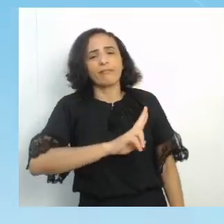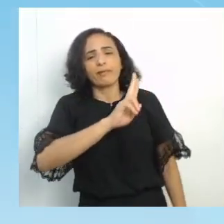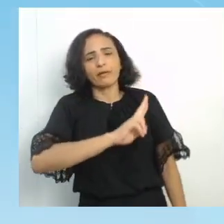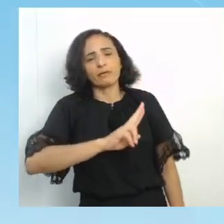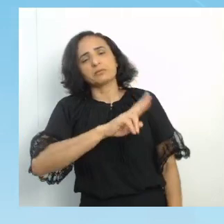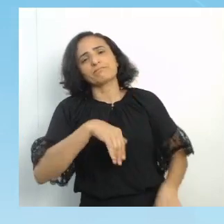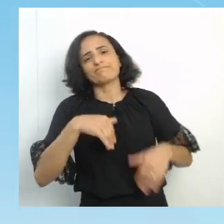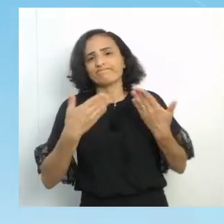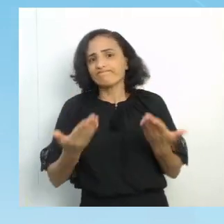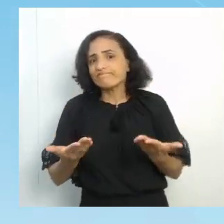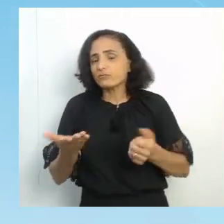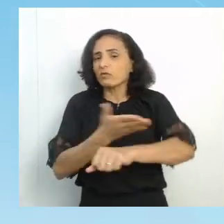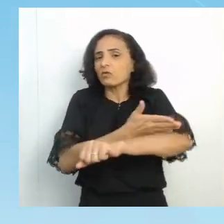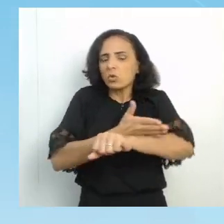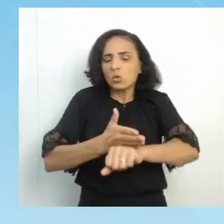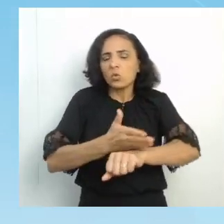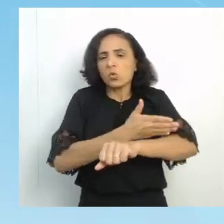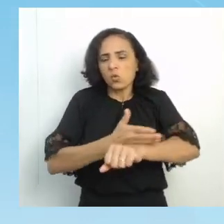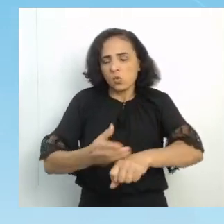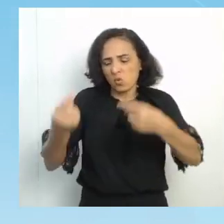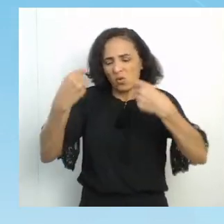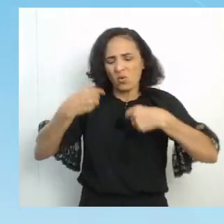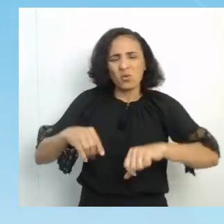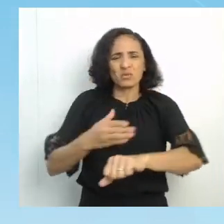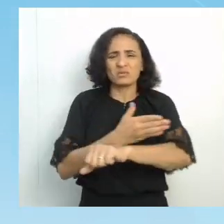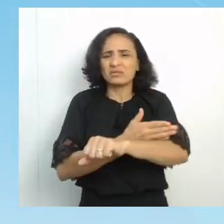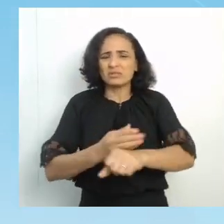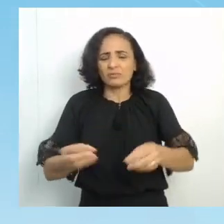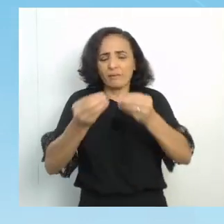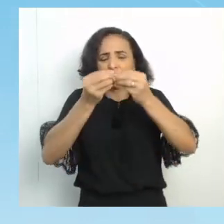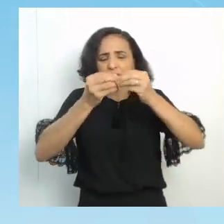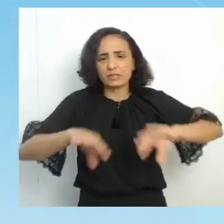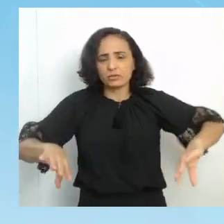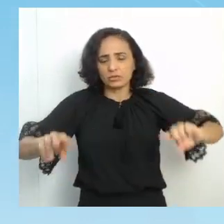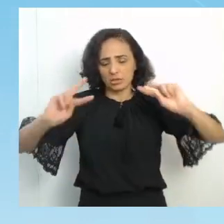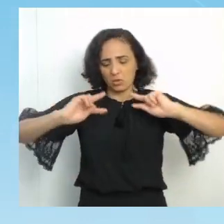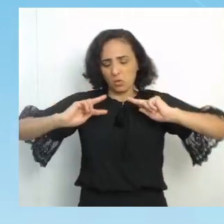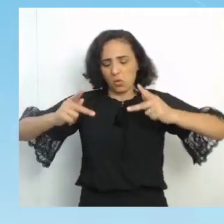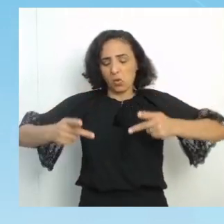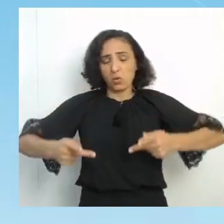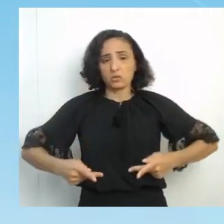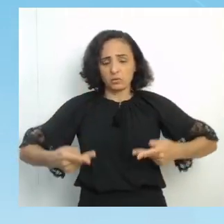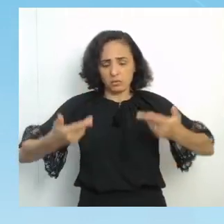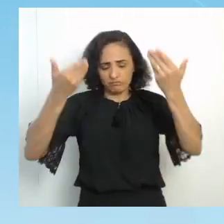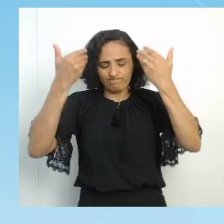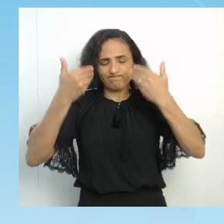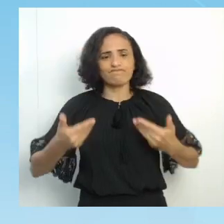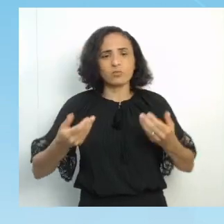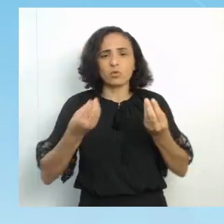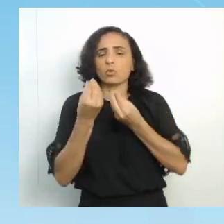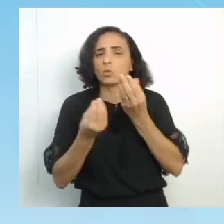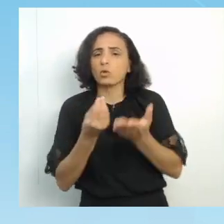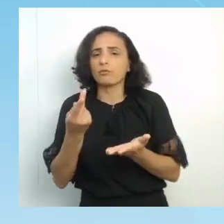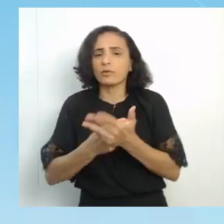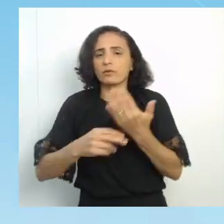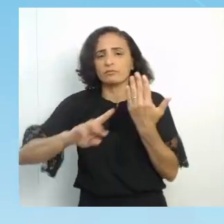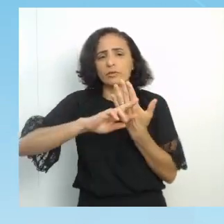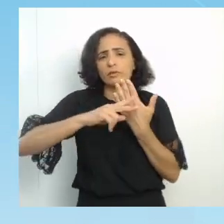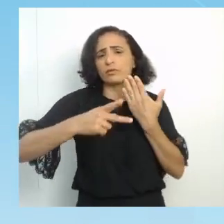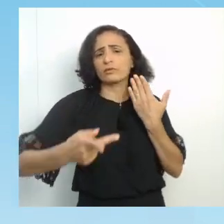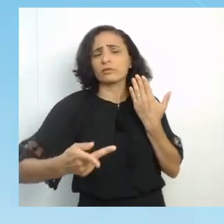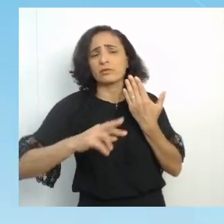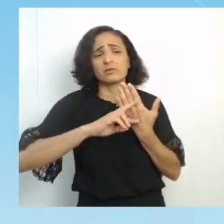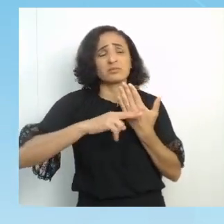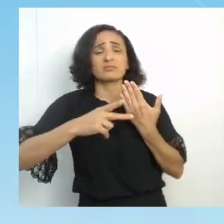né? A persistência ali do uso, né, a despeito ali, né, de consequências que são